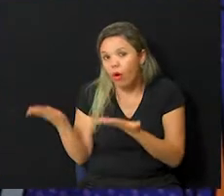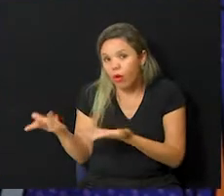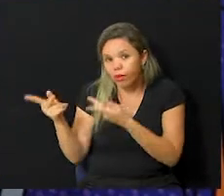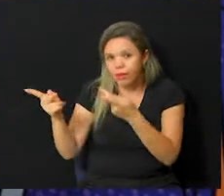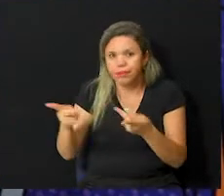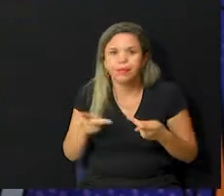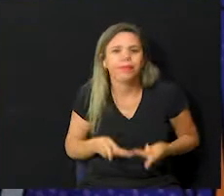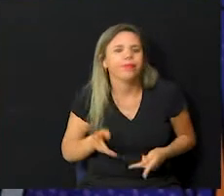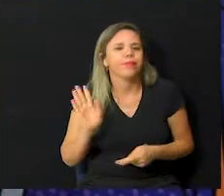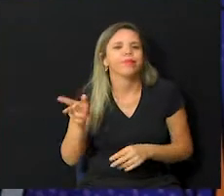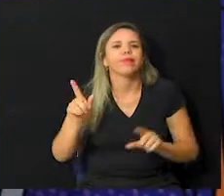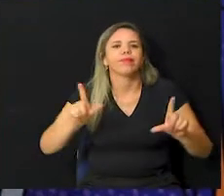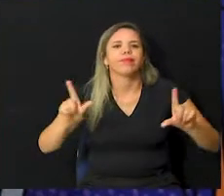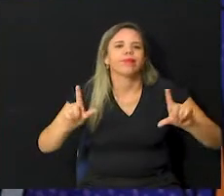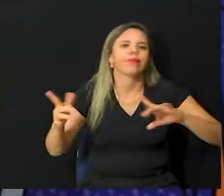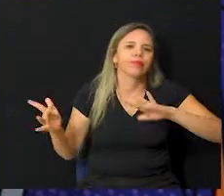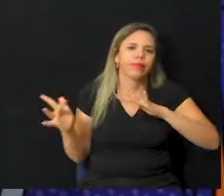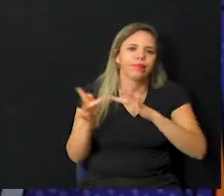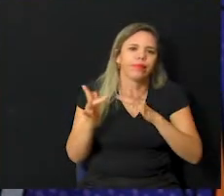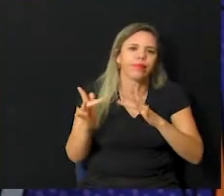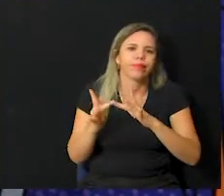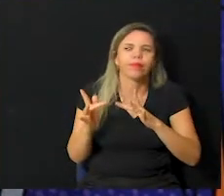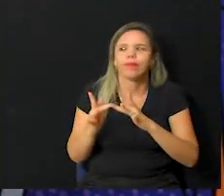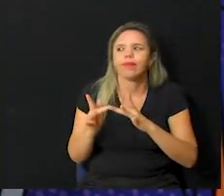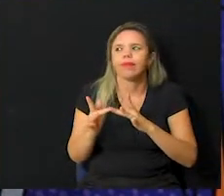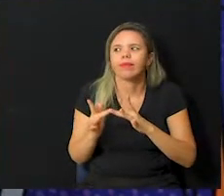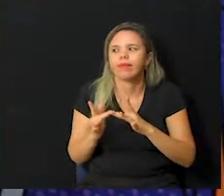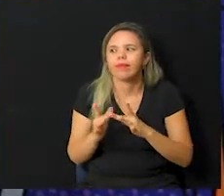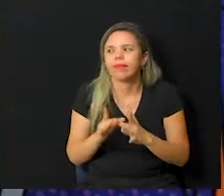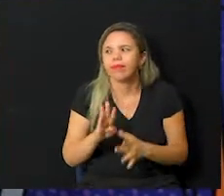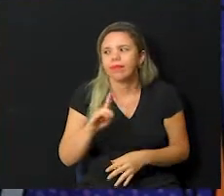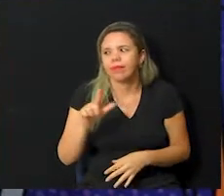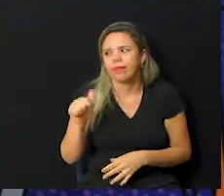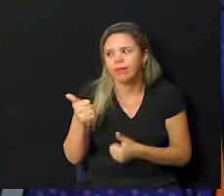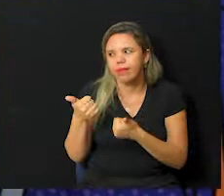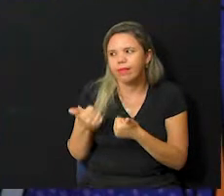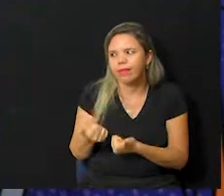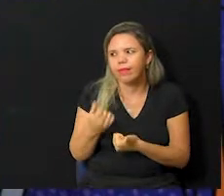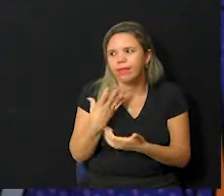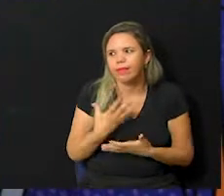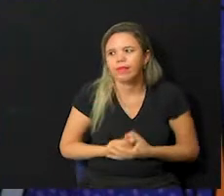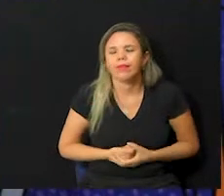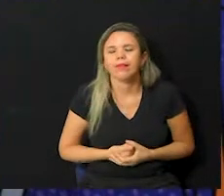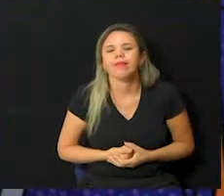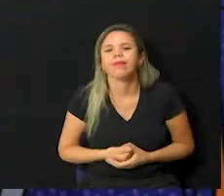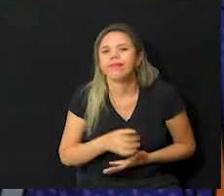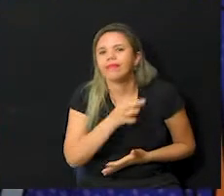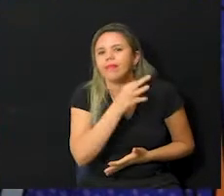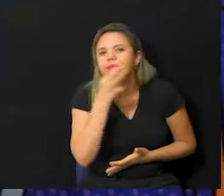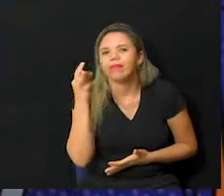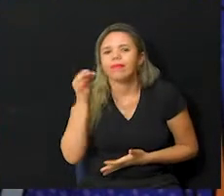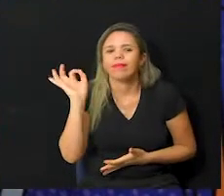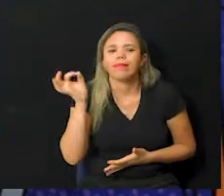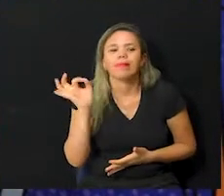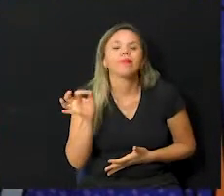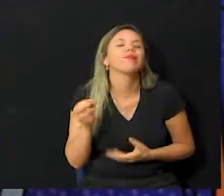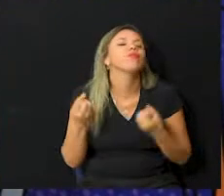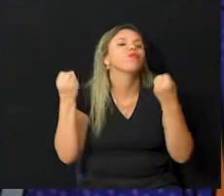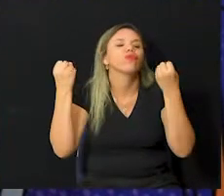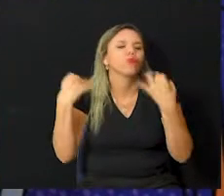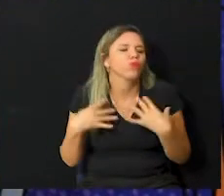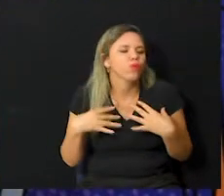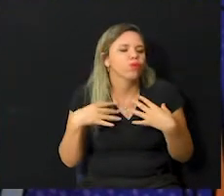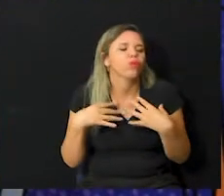E olha só, a nossa convidada já está aqui conectada, é a Bela. Tudo bem, Bela? Tudo ótimo, e você? Tudo jóia.